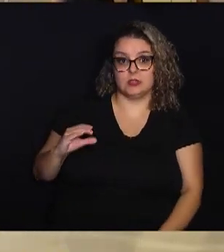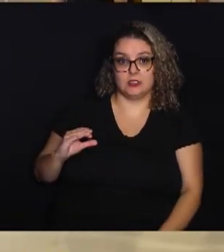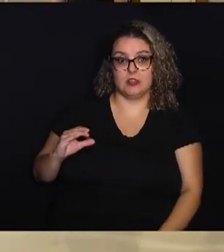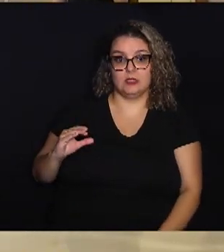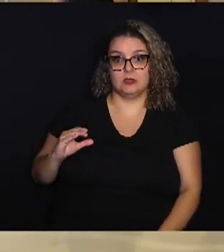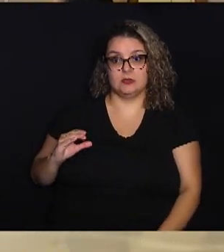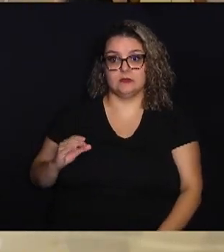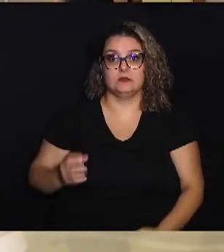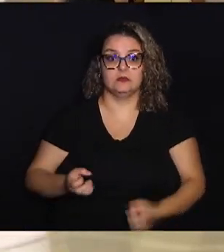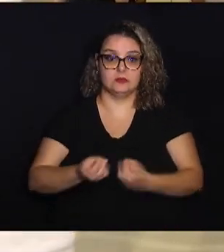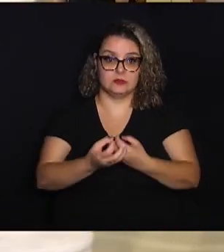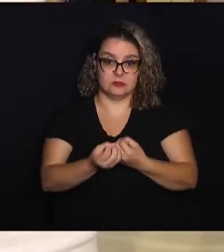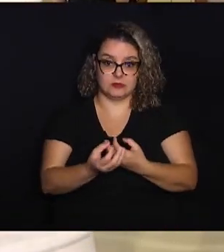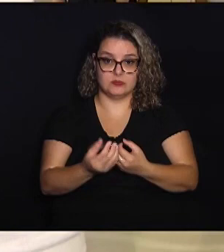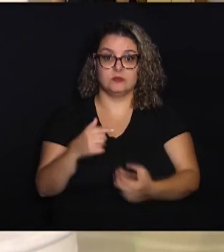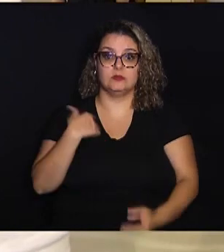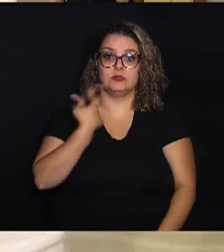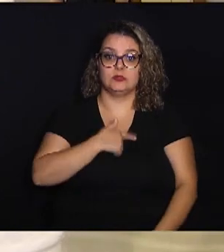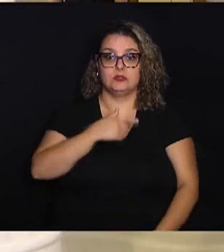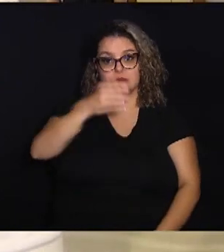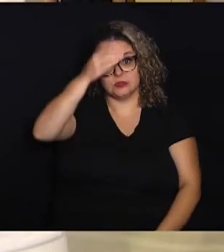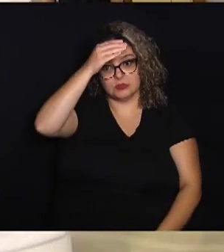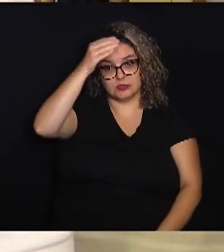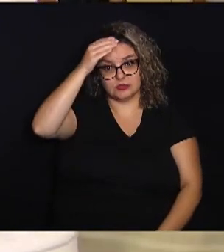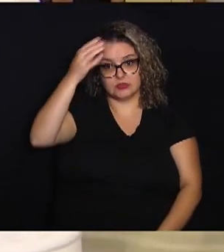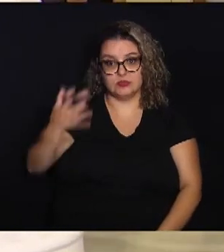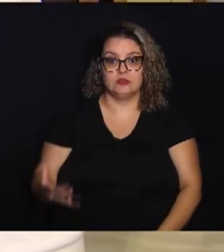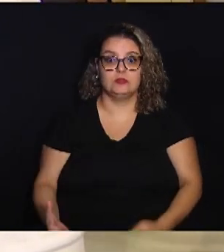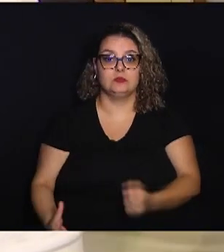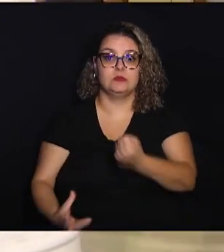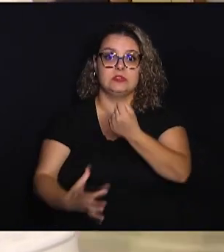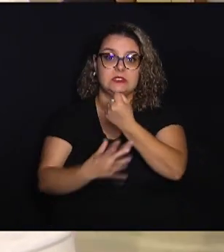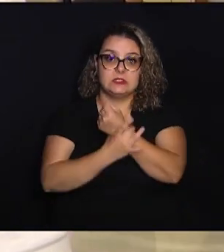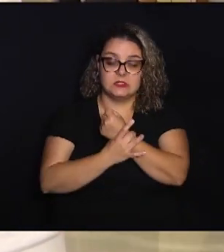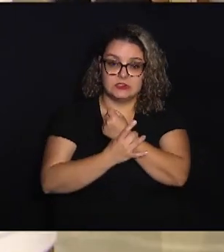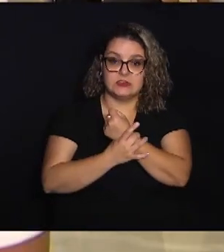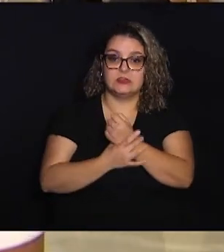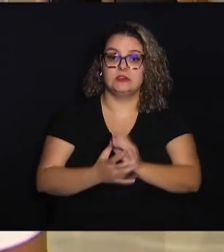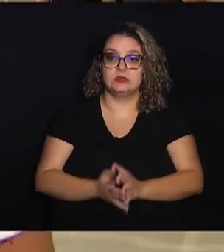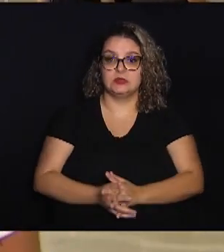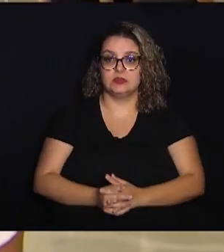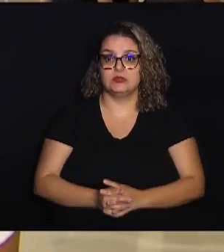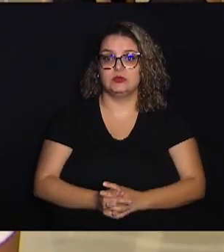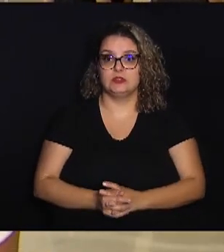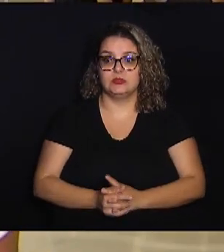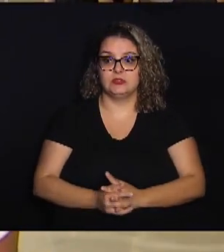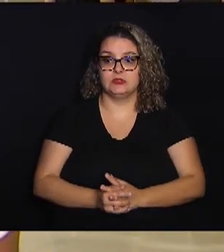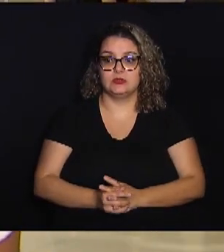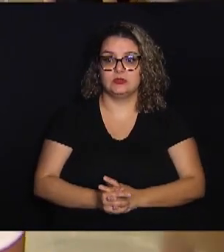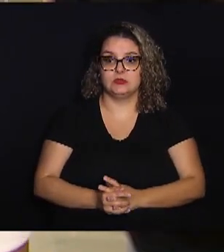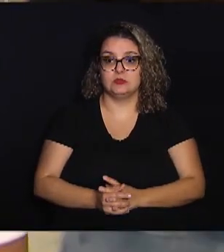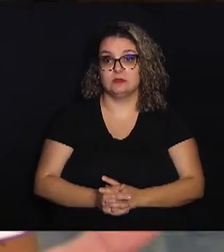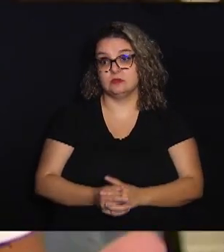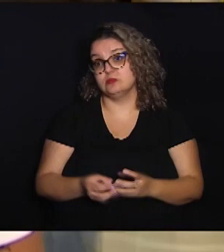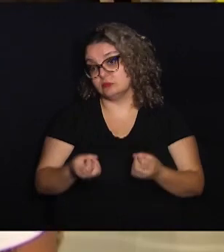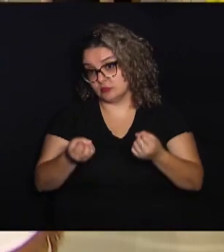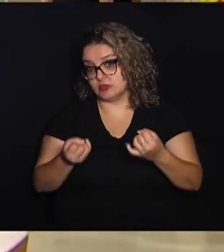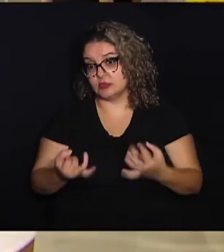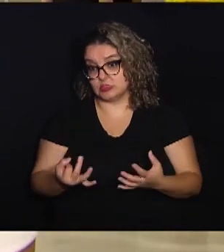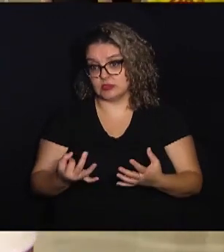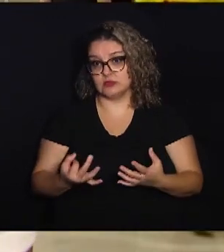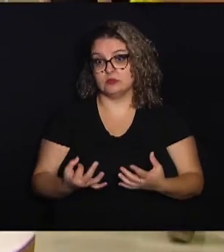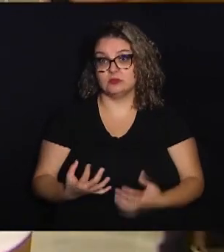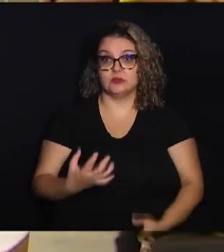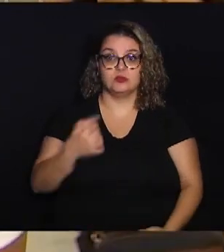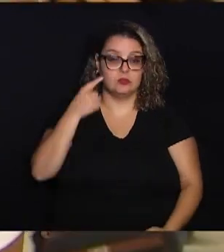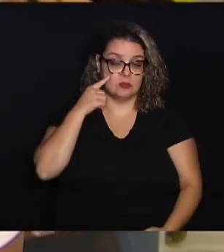para os nossos clientes, né? É uma ação que fala muito sobre segurança, muito sobre... que dá orientação, né, de modo de modo